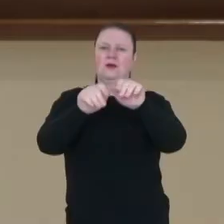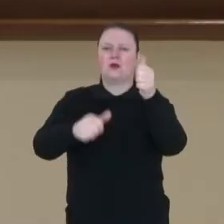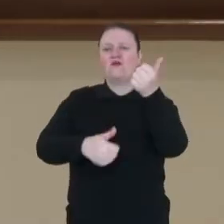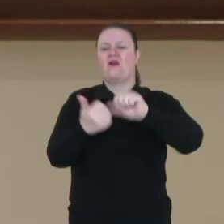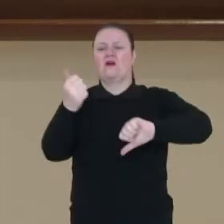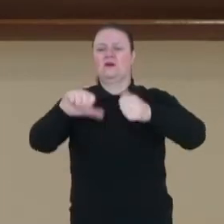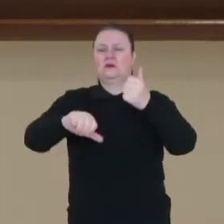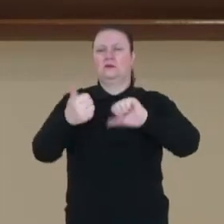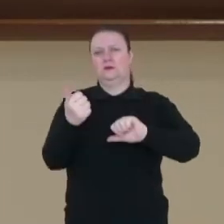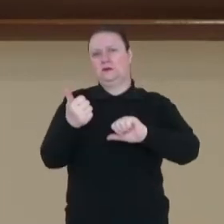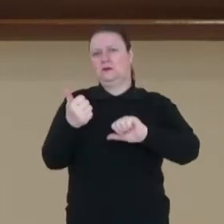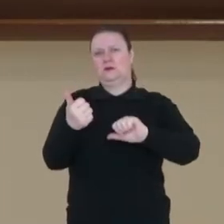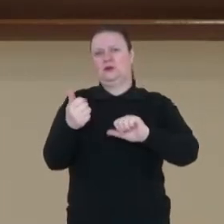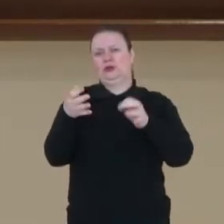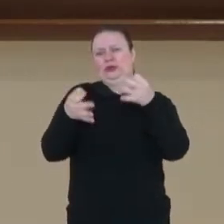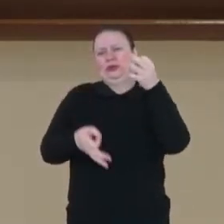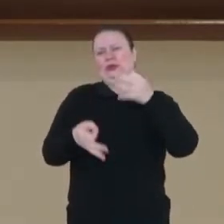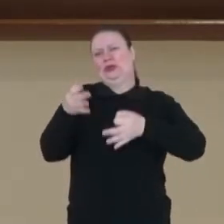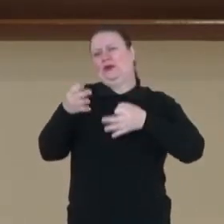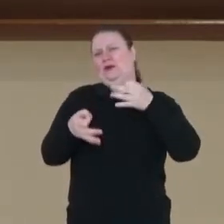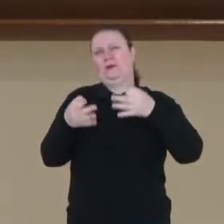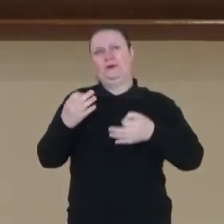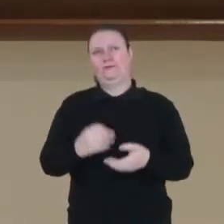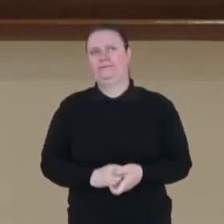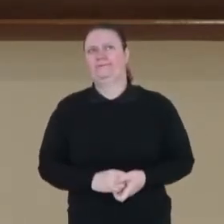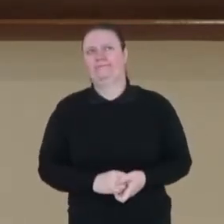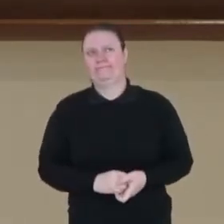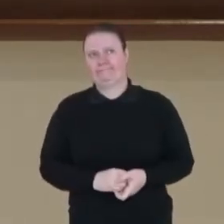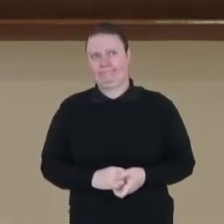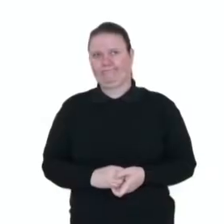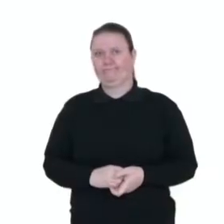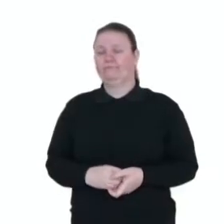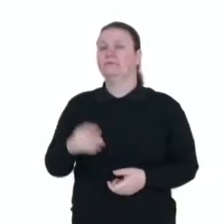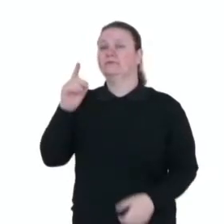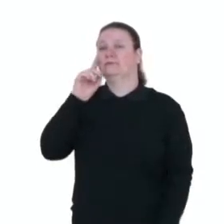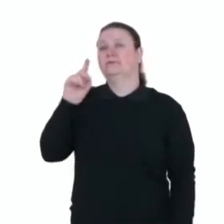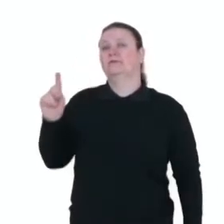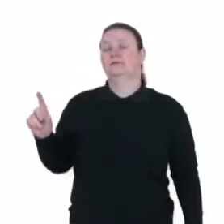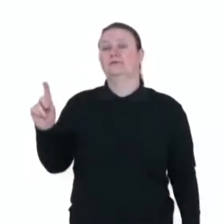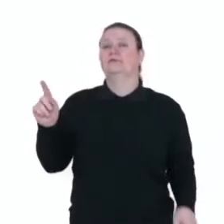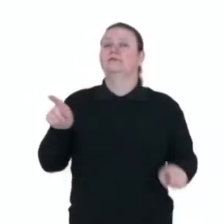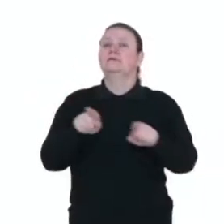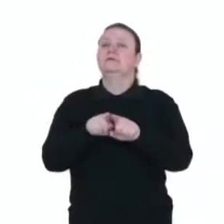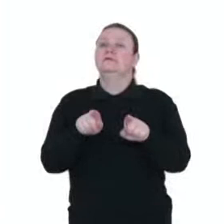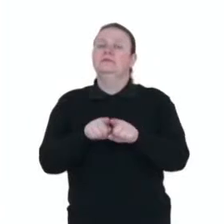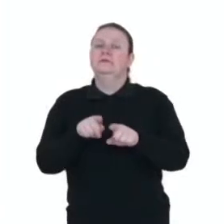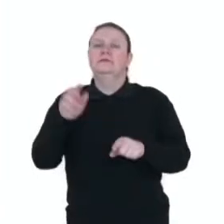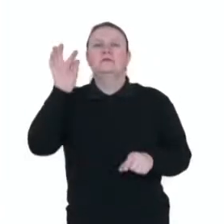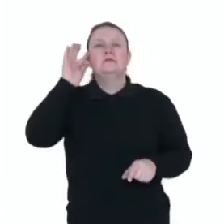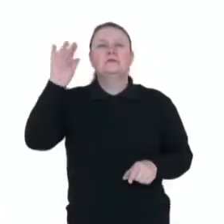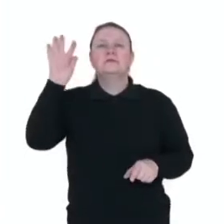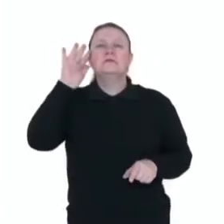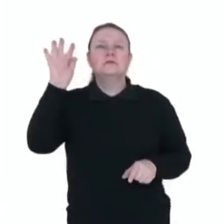julgamentos universais. E nós chegamos para falar então dessas teorias racistas do século